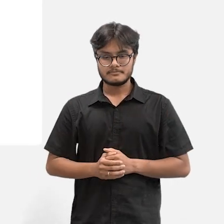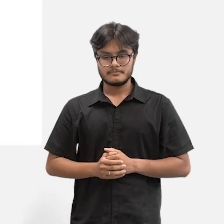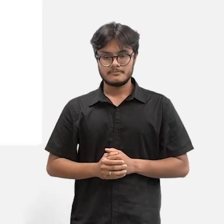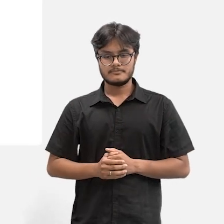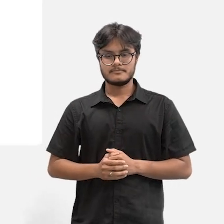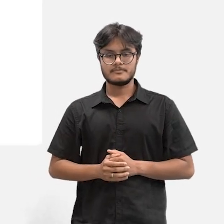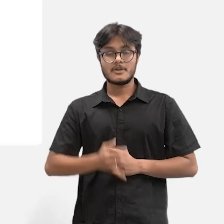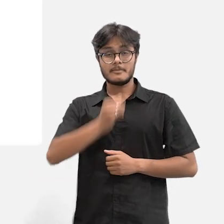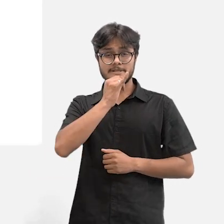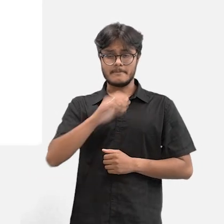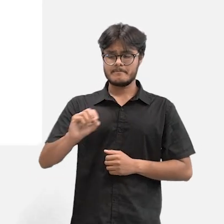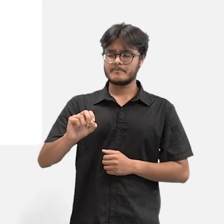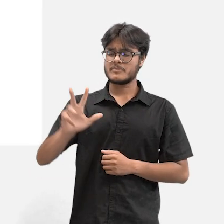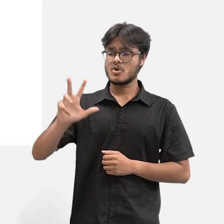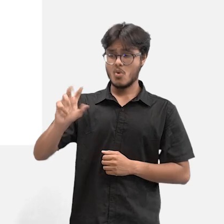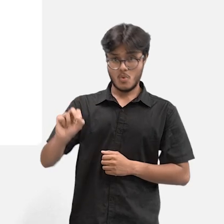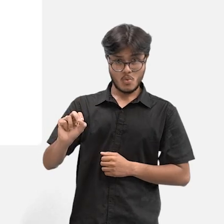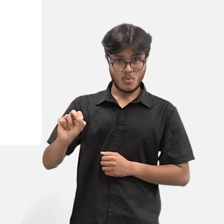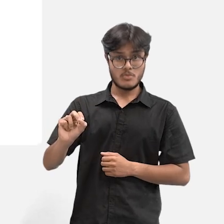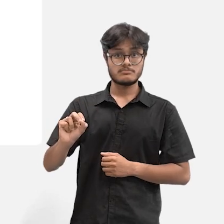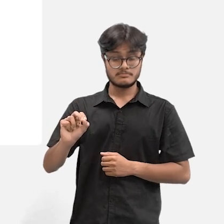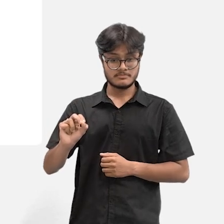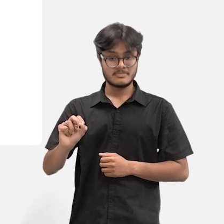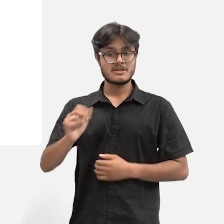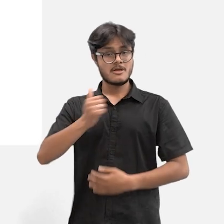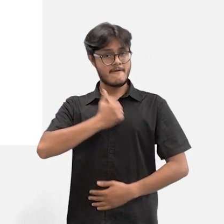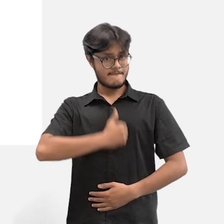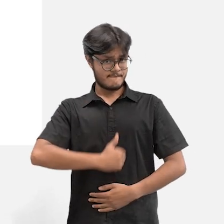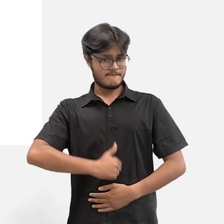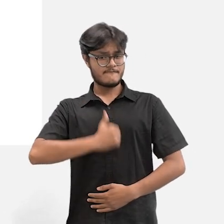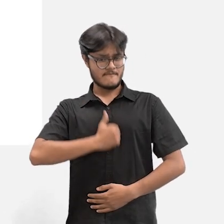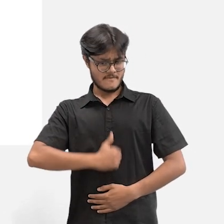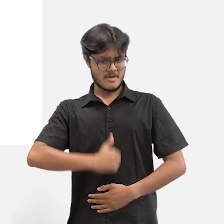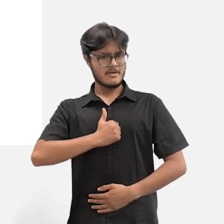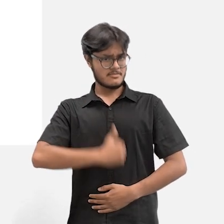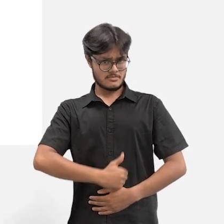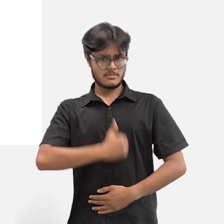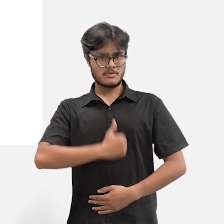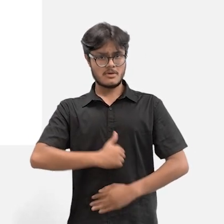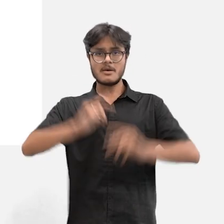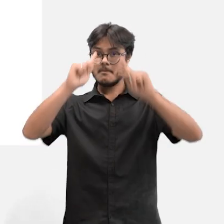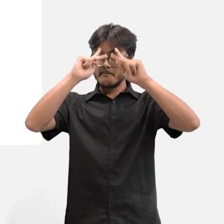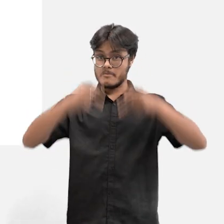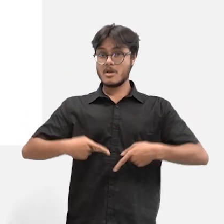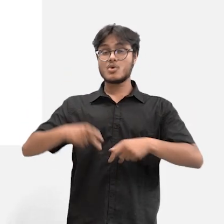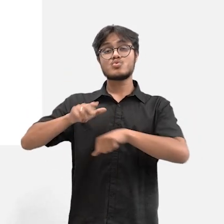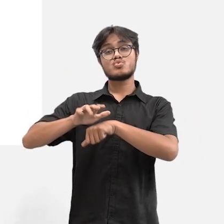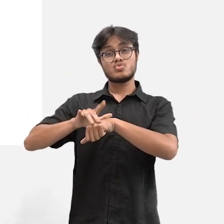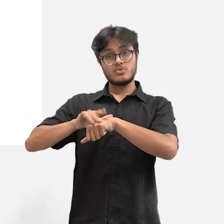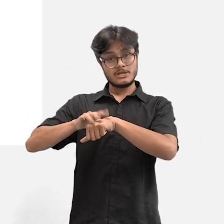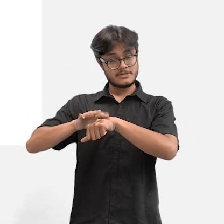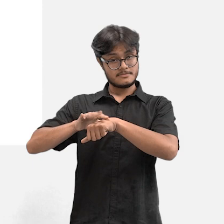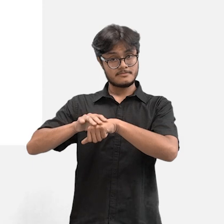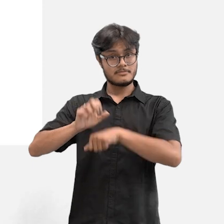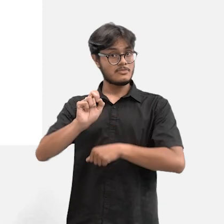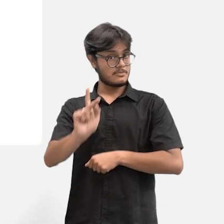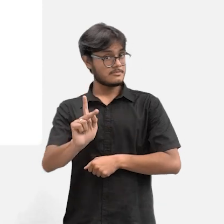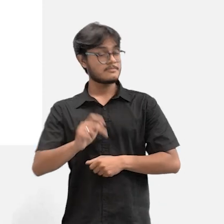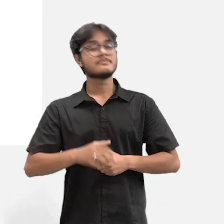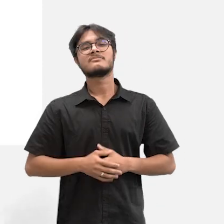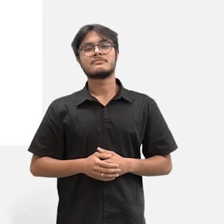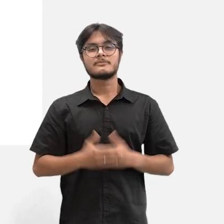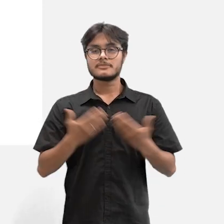os ovos vão ser liberados nas fezes de uma pessoa doente. Então, o ser humano que